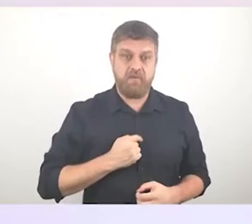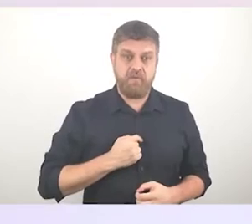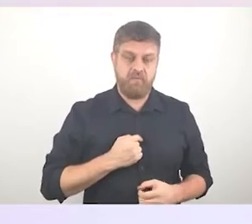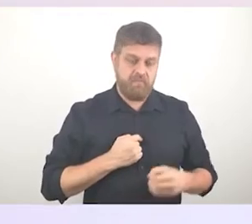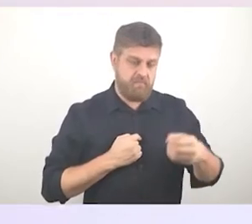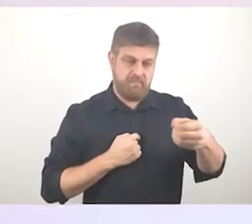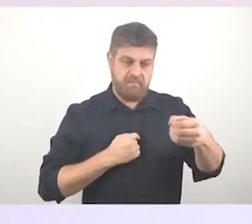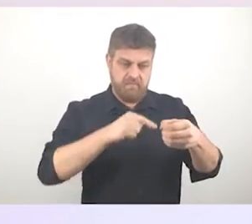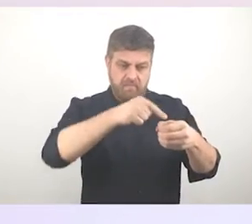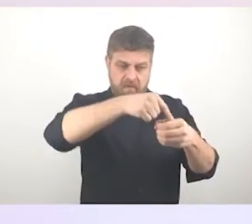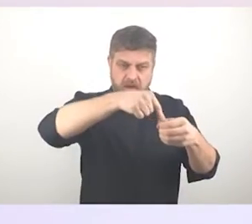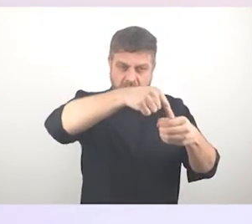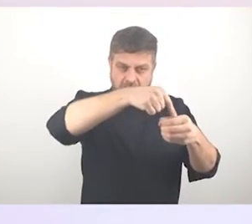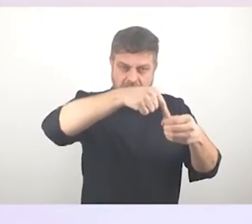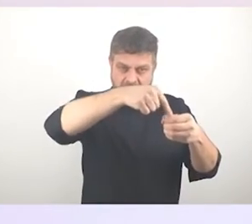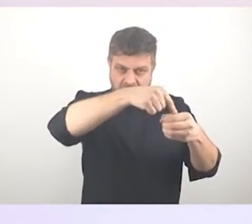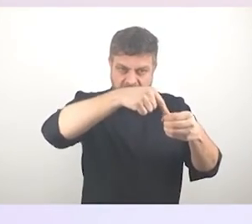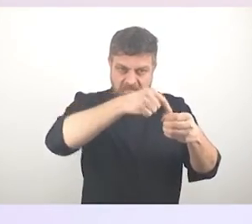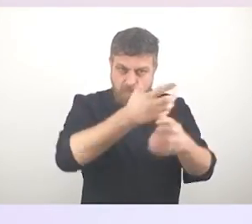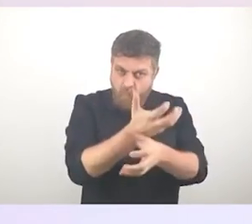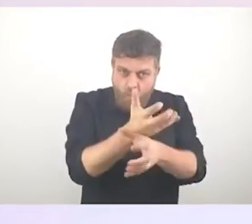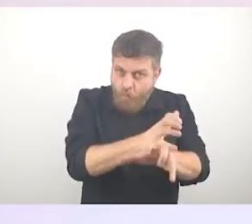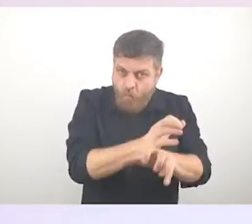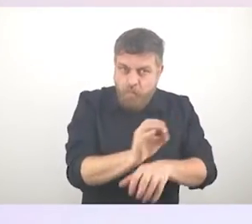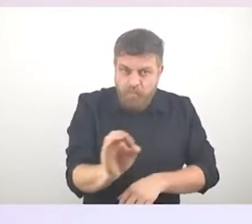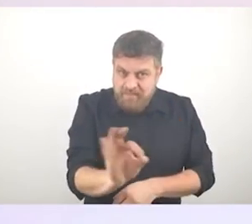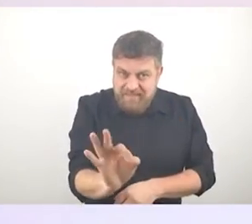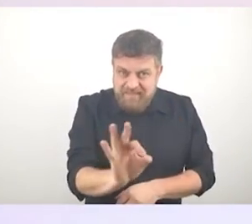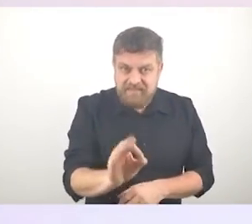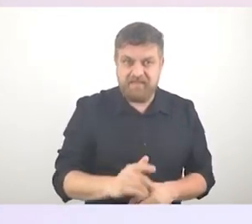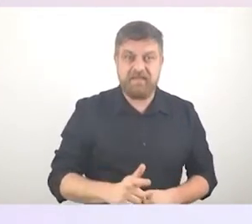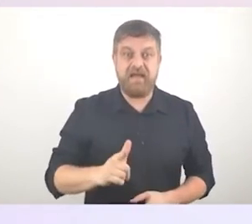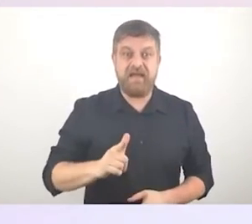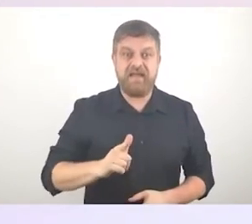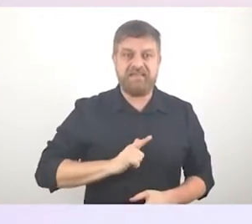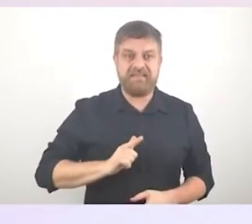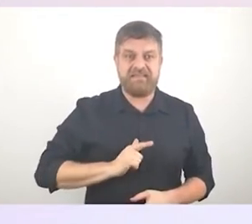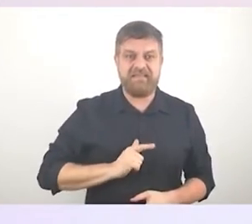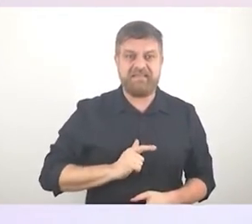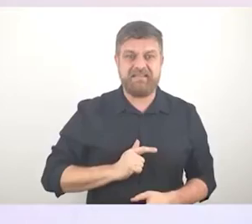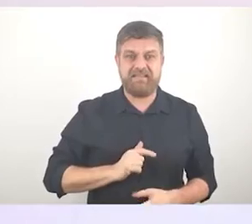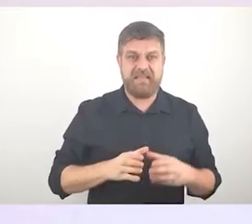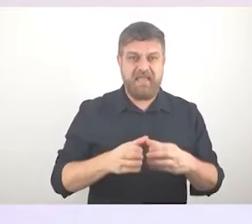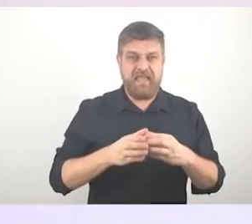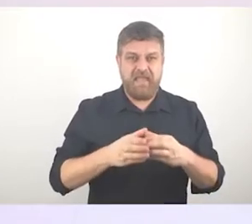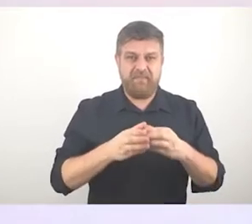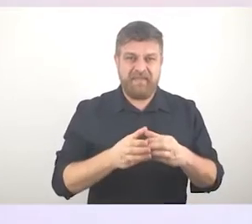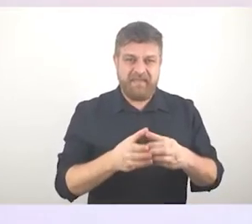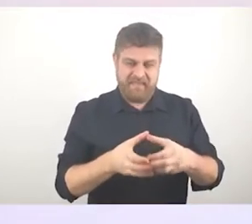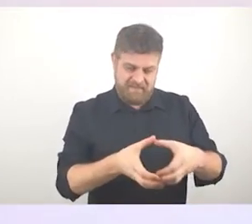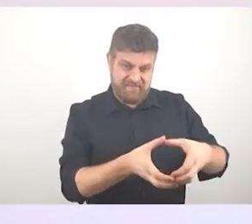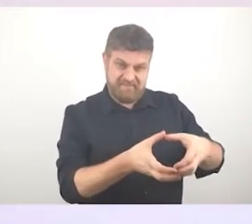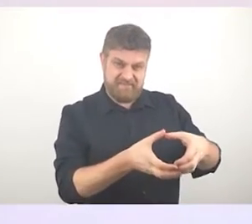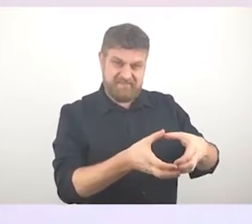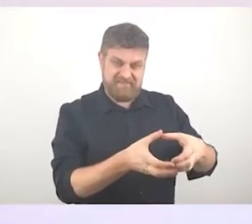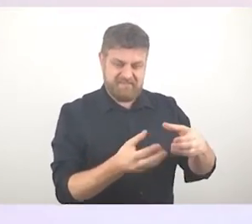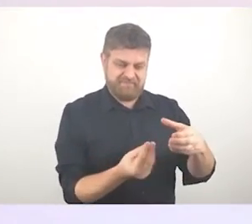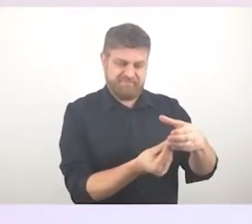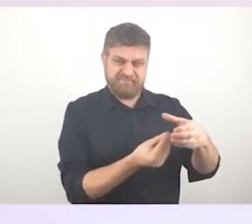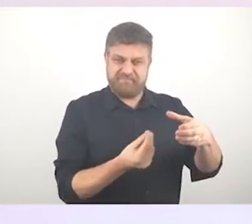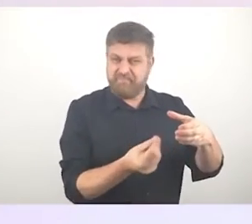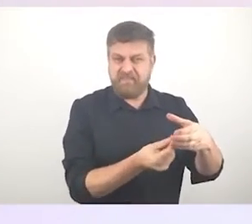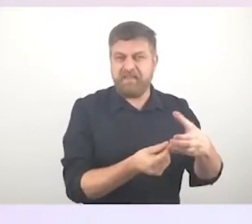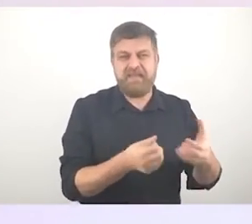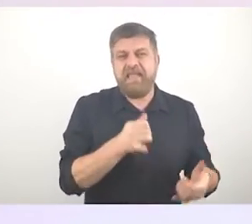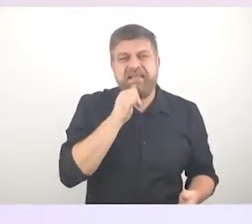uma cavidade, né? Um espaço vazio. Você vai pegar um punhado, eu estou usando aqui miçangas, tá vendo?